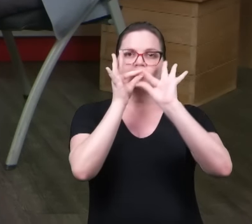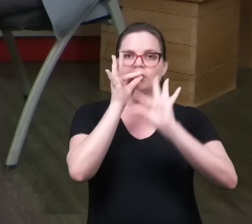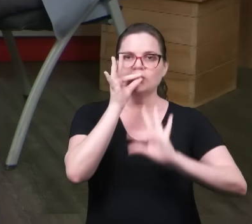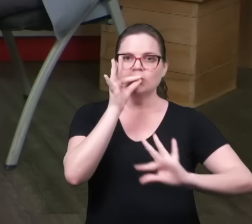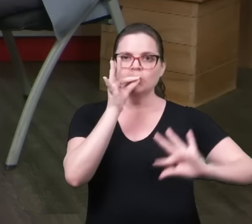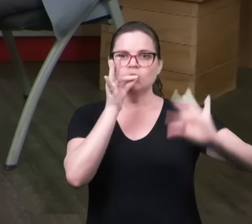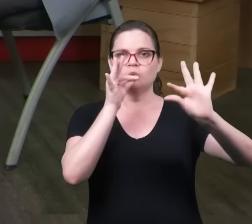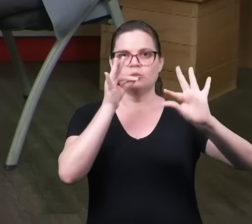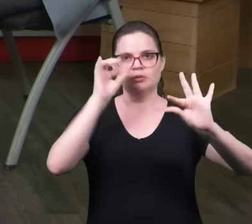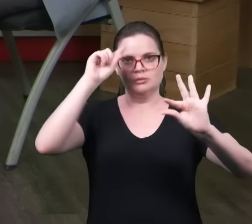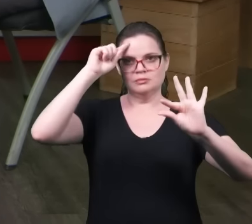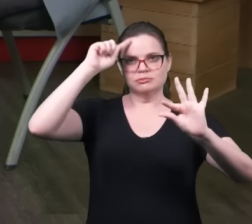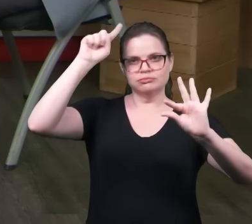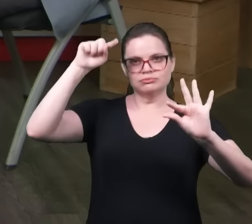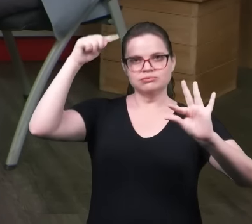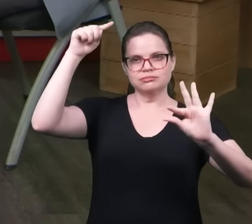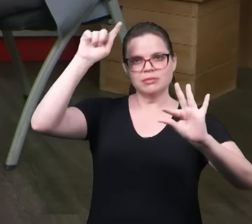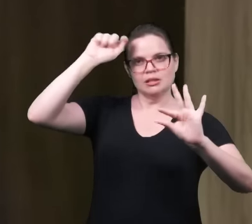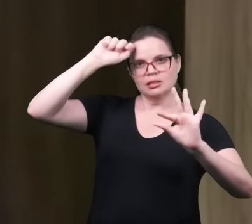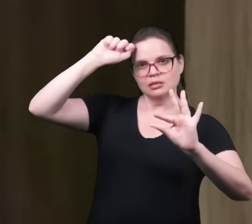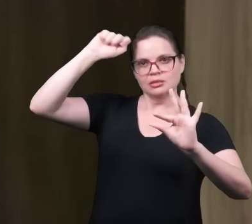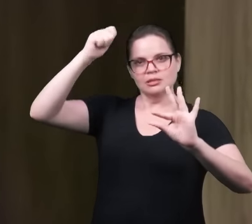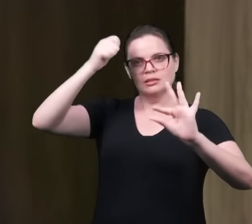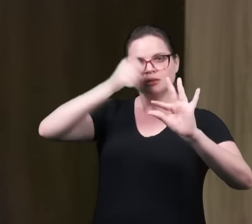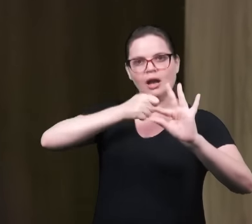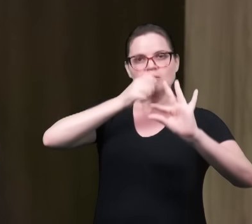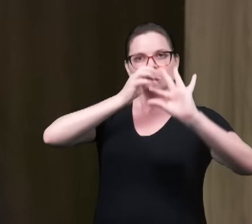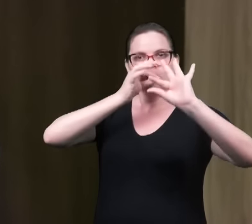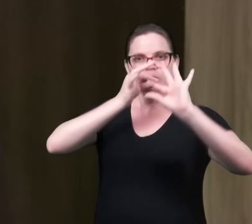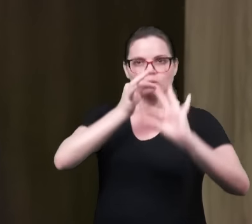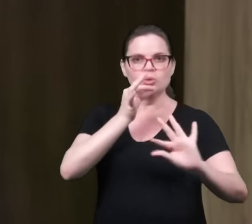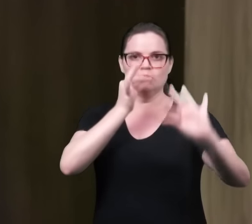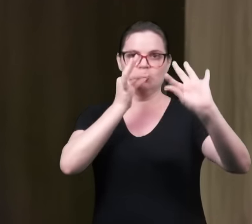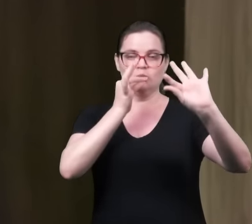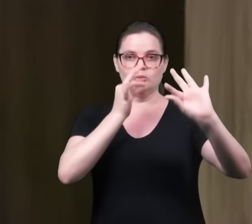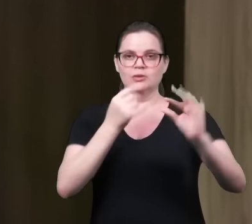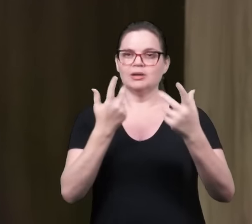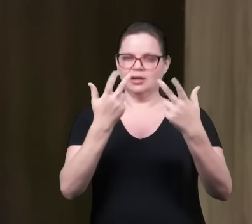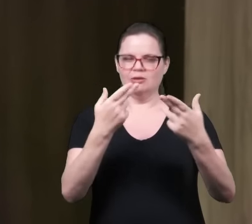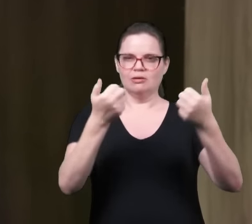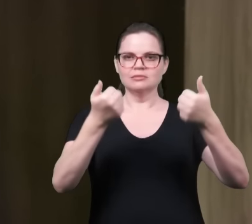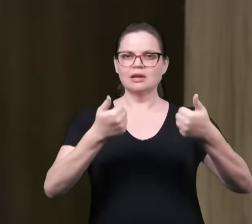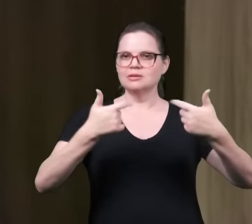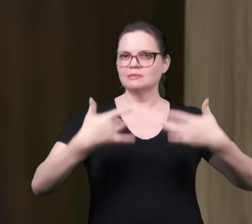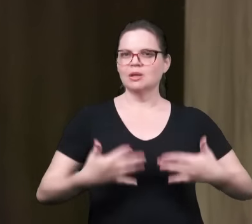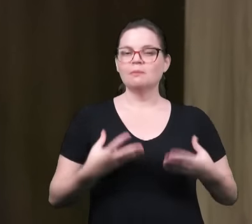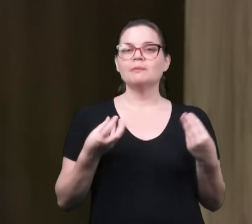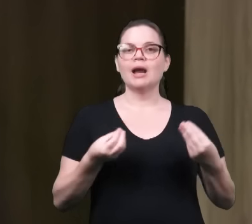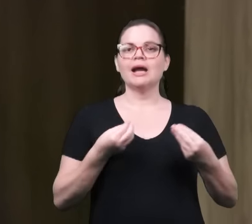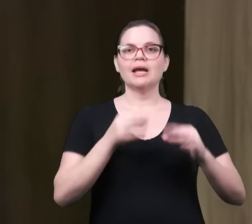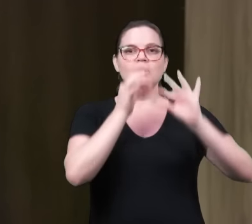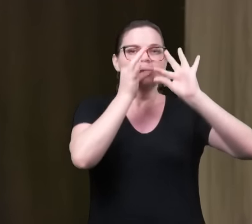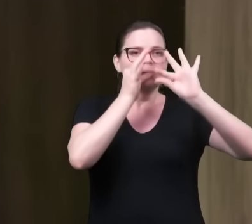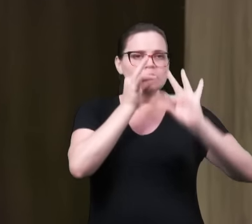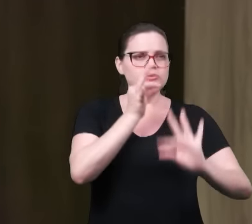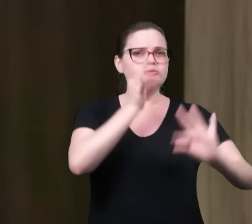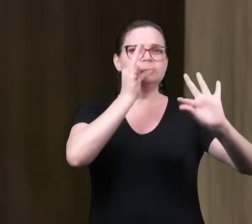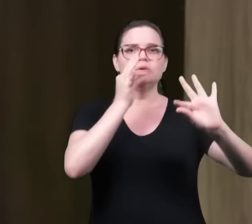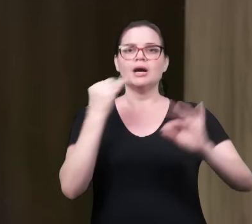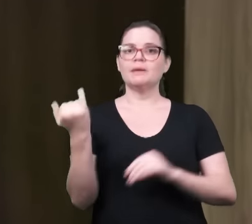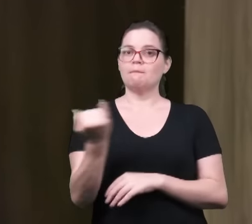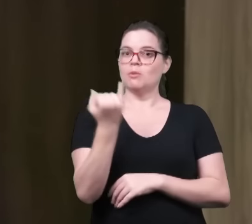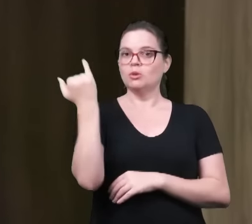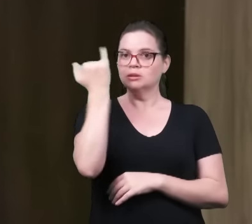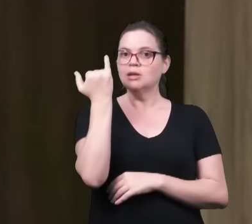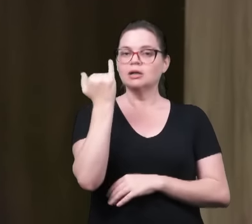esse instrumento muito usado, como você acabou de falar, para anúncios importantes. E a